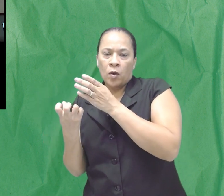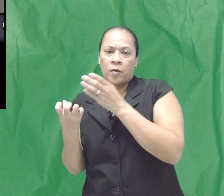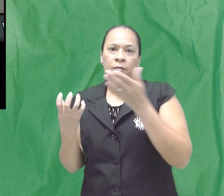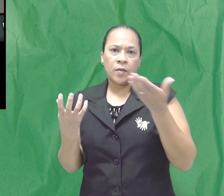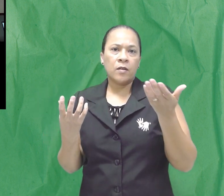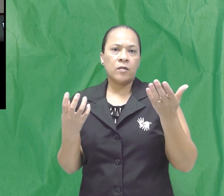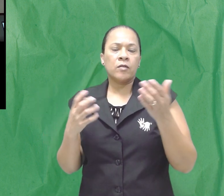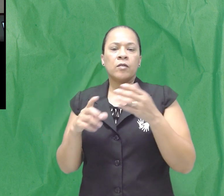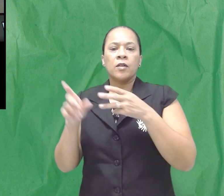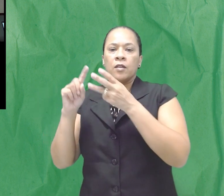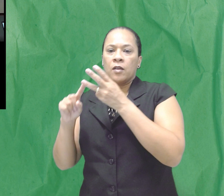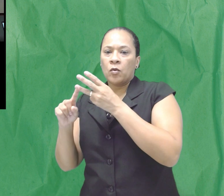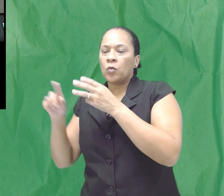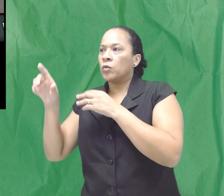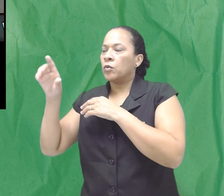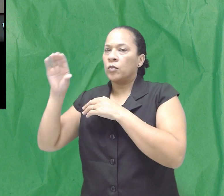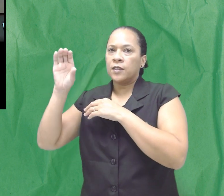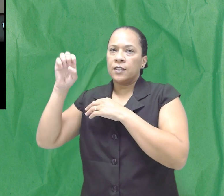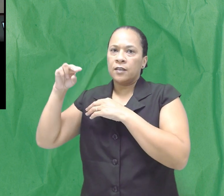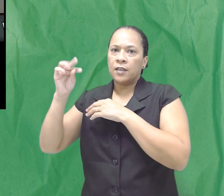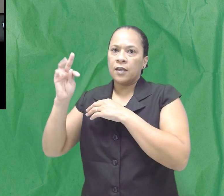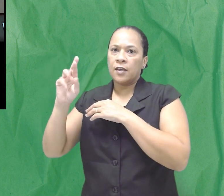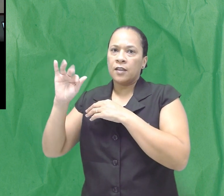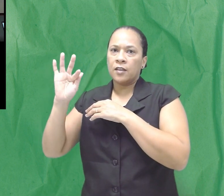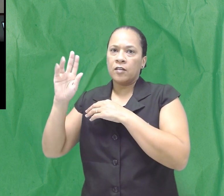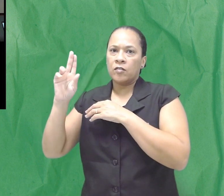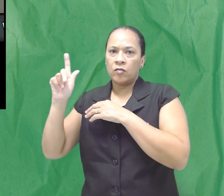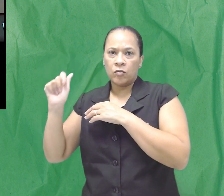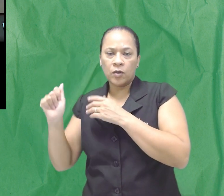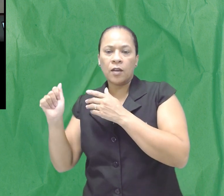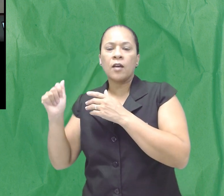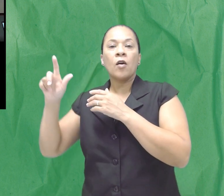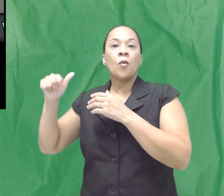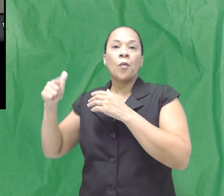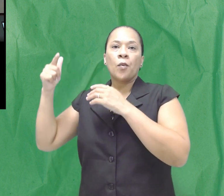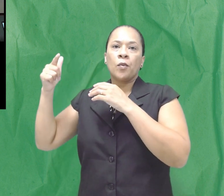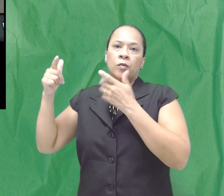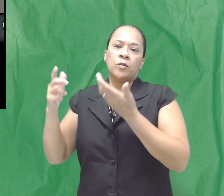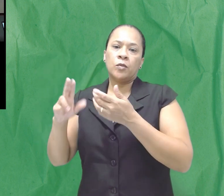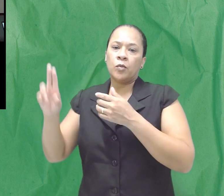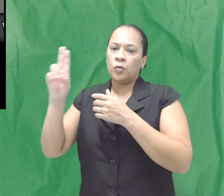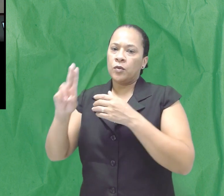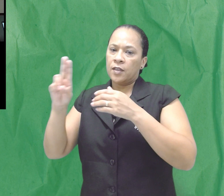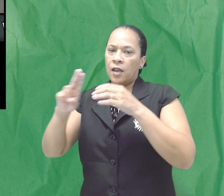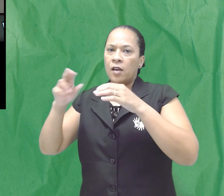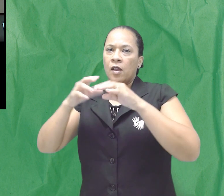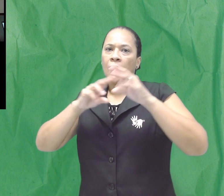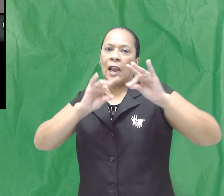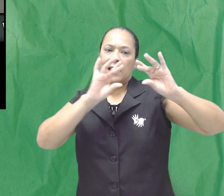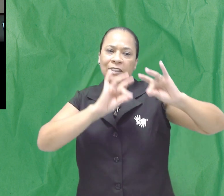líquidos. Temos a centrífuga, né, que também é outro dispositivo eletrônico que serve para separar líquidos